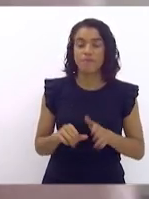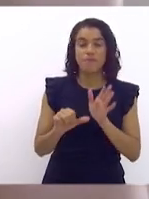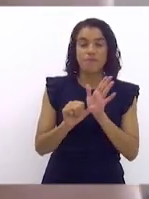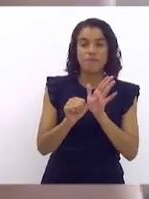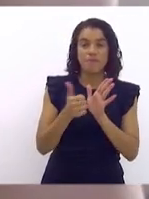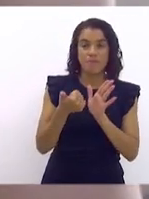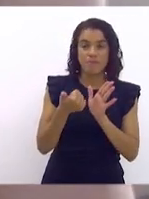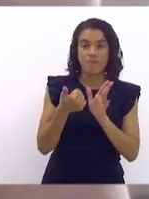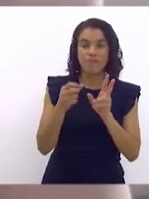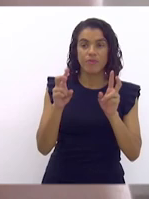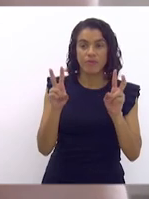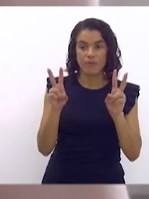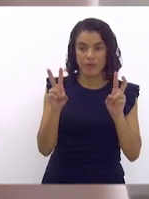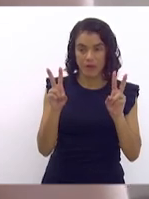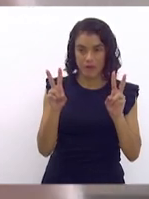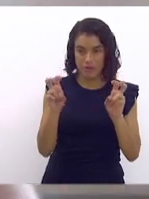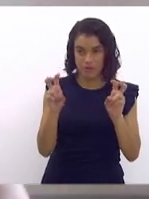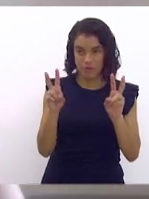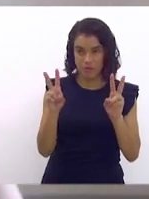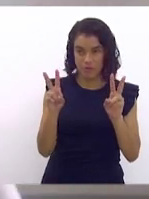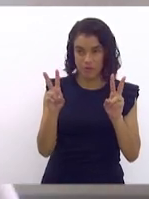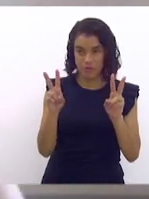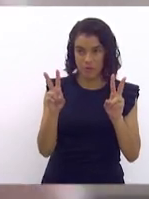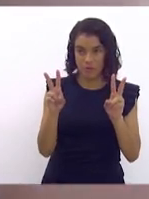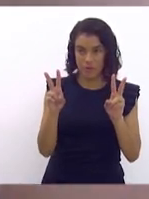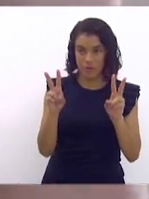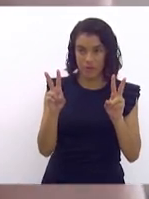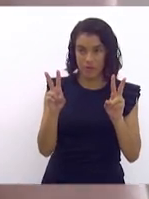Primeiramente, em relação à questão do